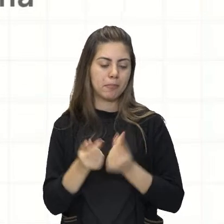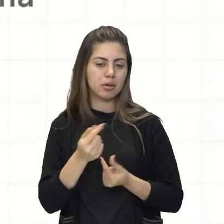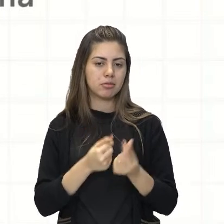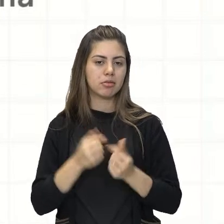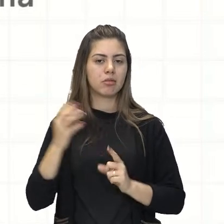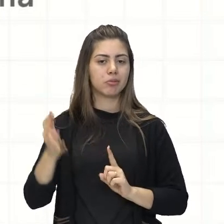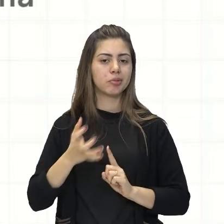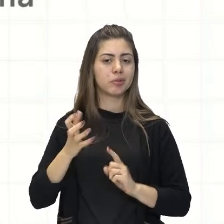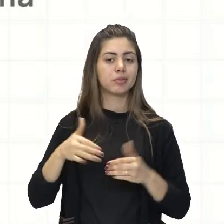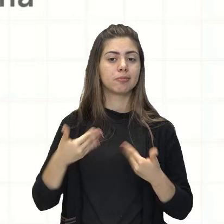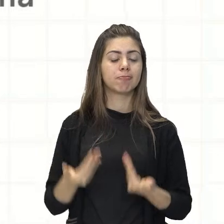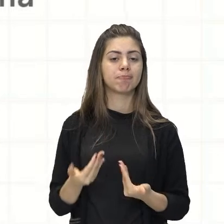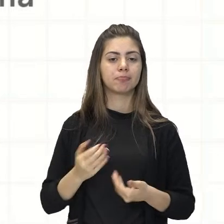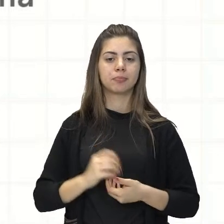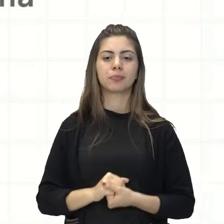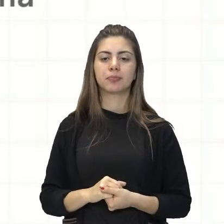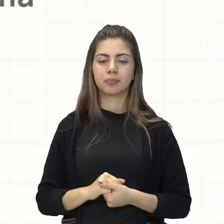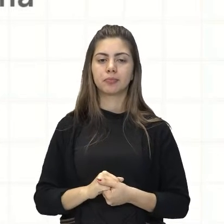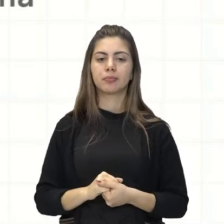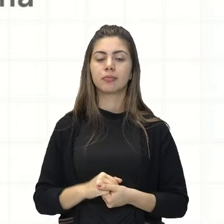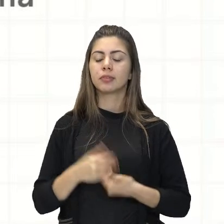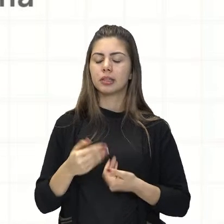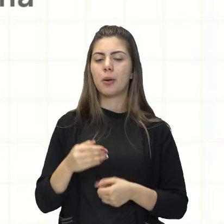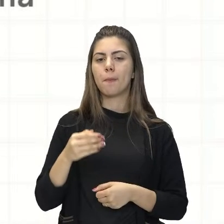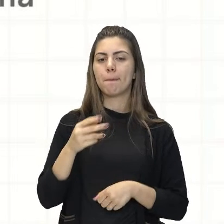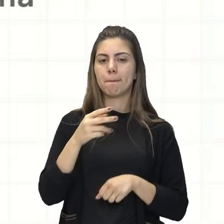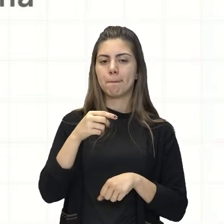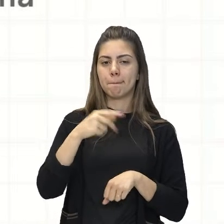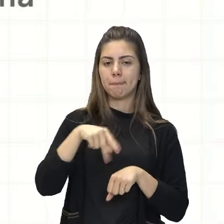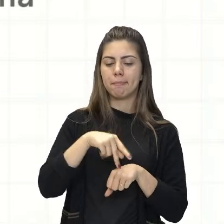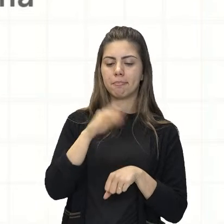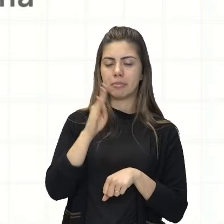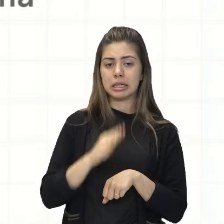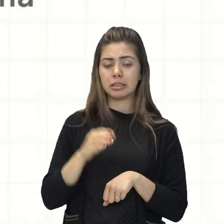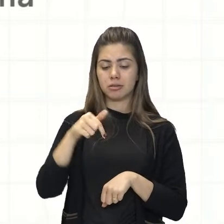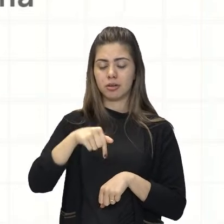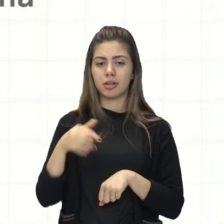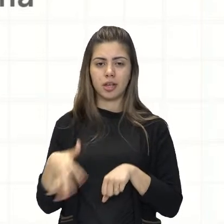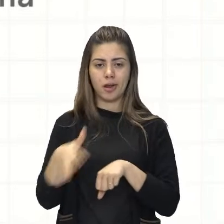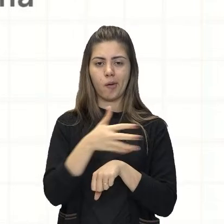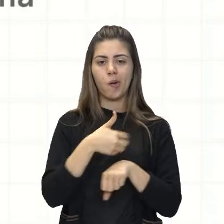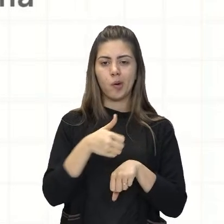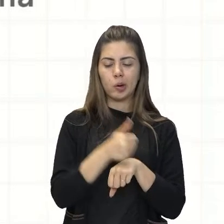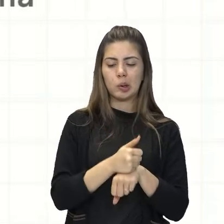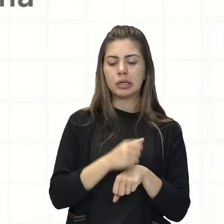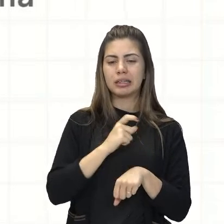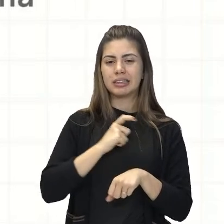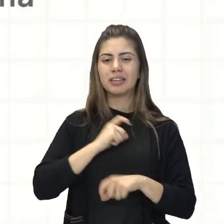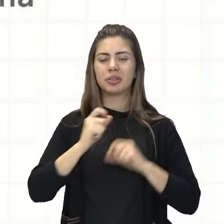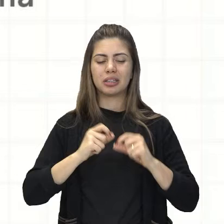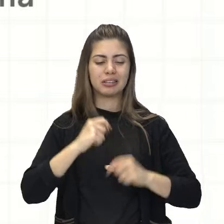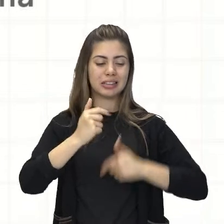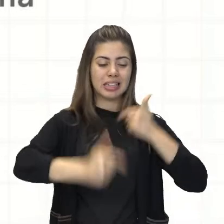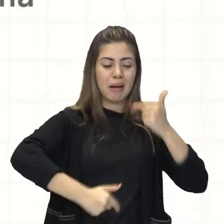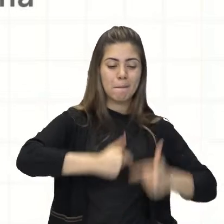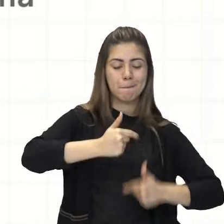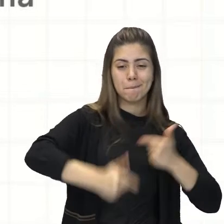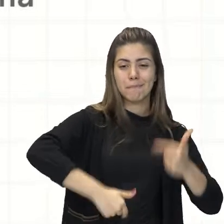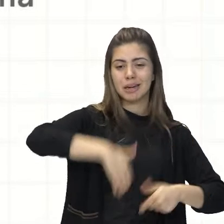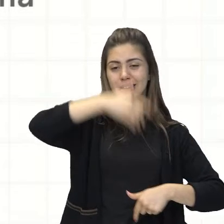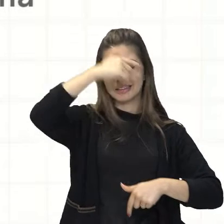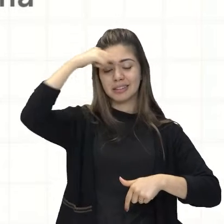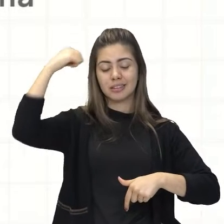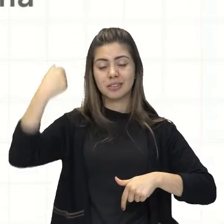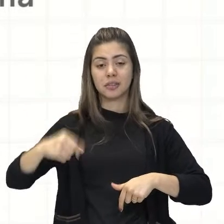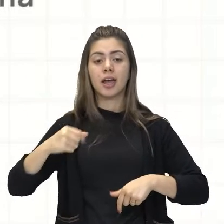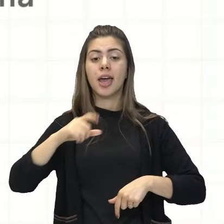né? No Brasil colonial, o trabalho braçal, o trabalho que vai gerar bastante riqueza